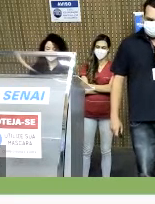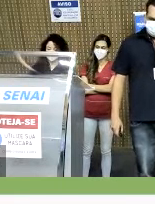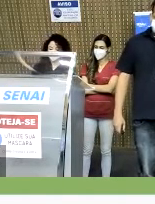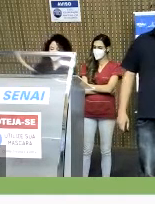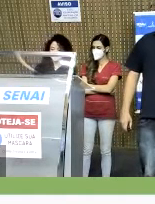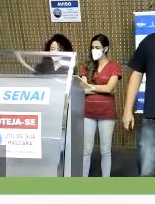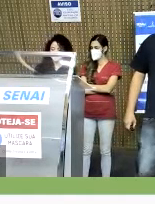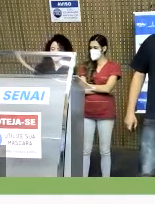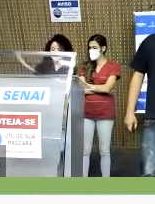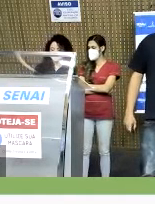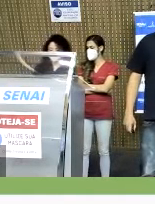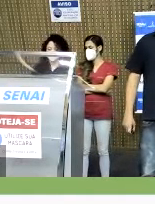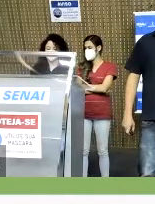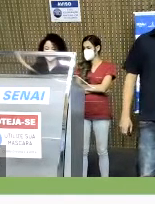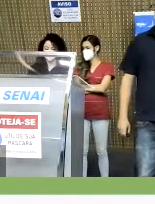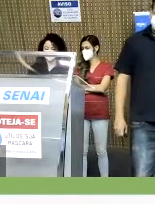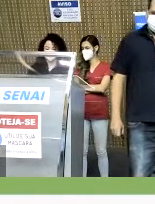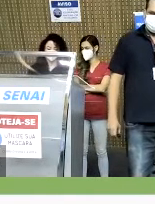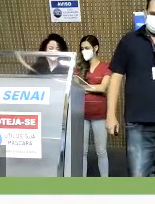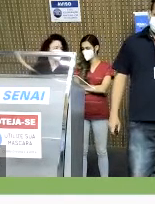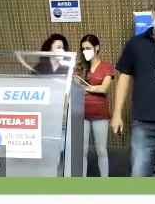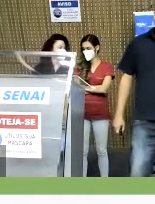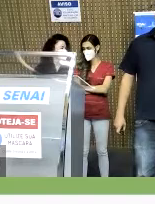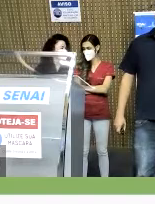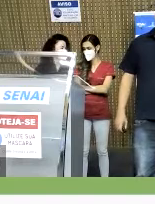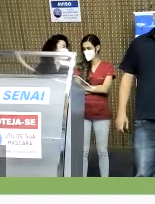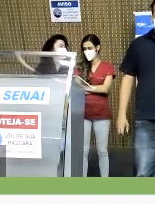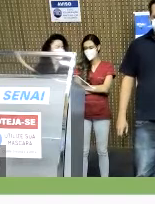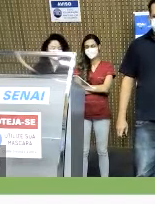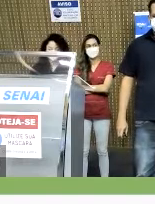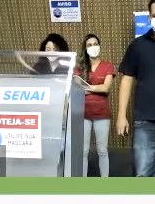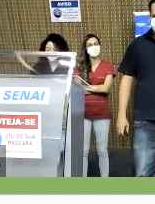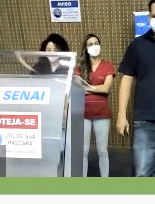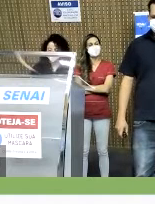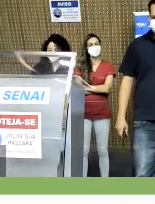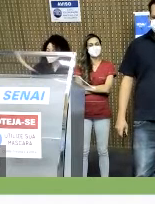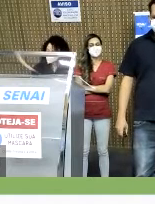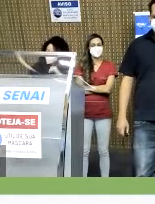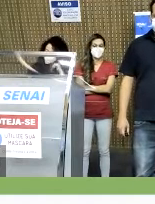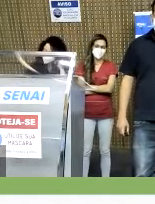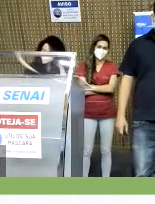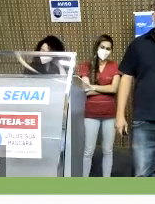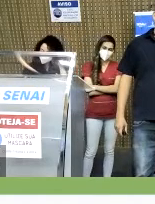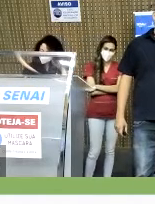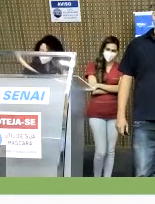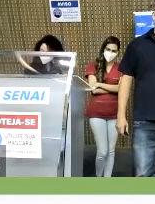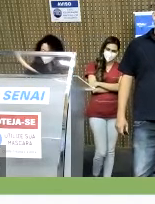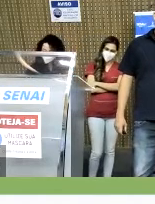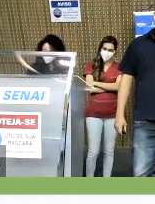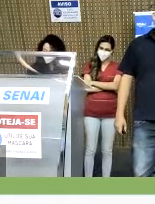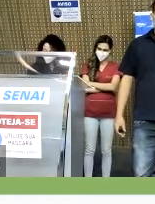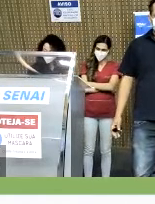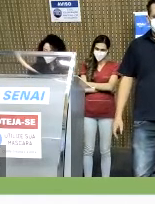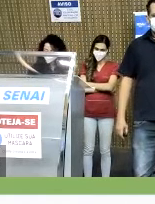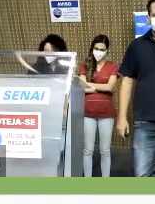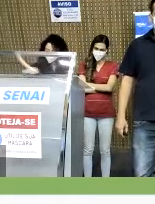Balanço da ouvidoria. Em 2020 a gente teve bastante ouvidoria, maioria infelizmente negativa, mas foi principalmente